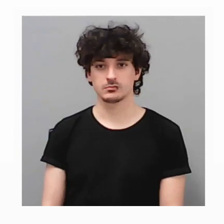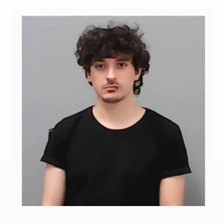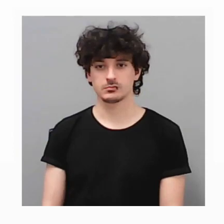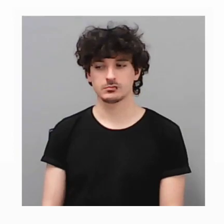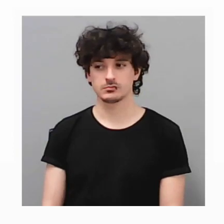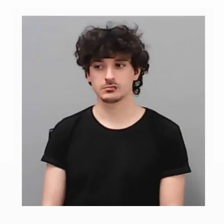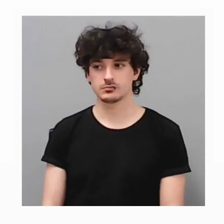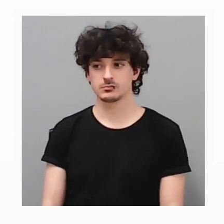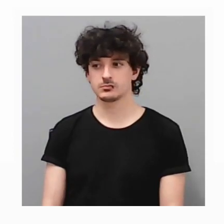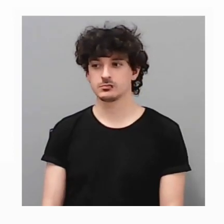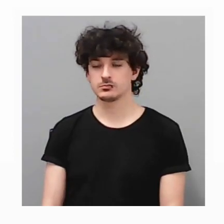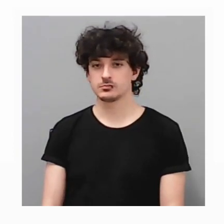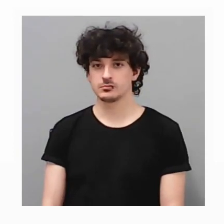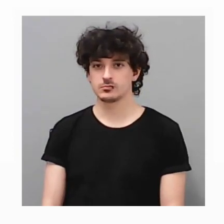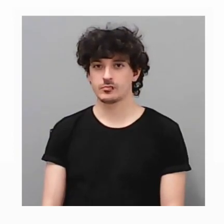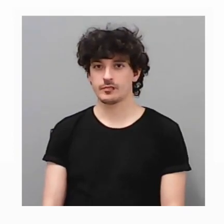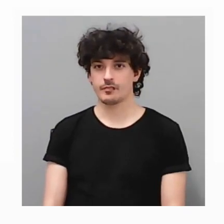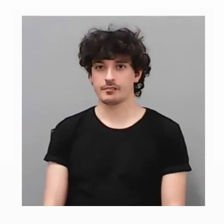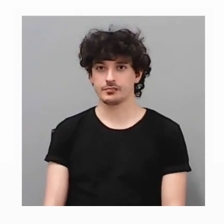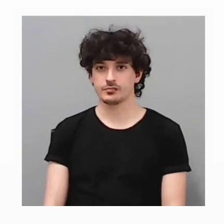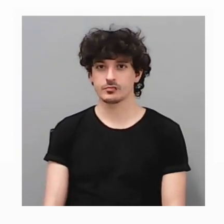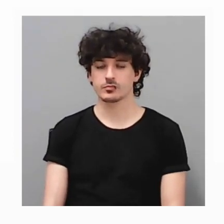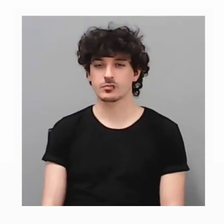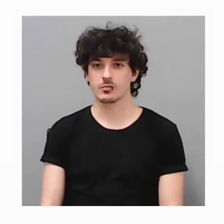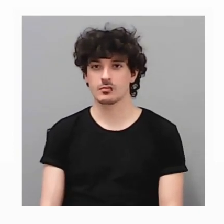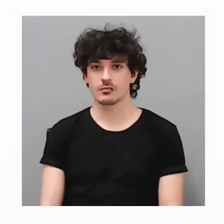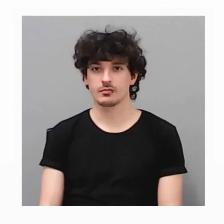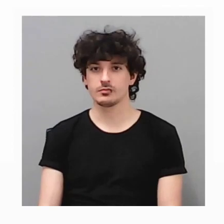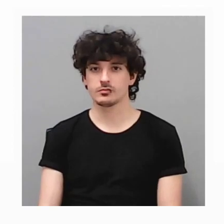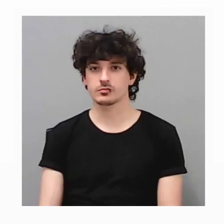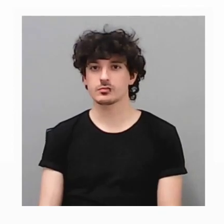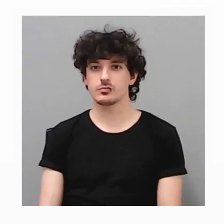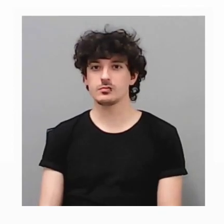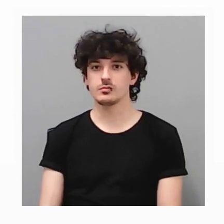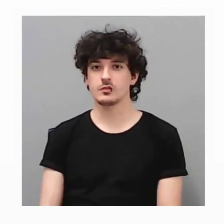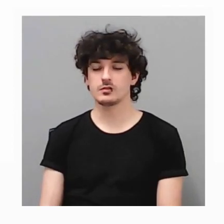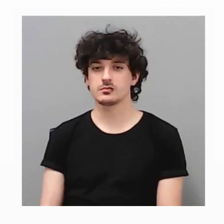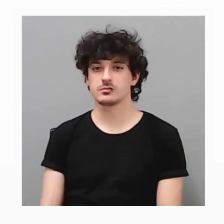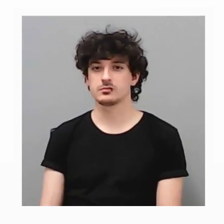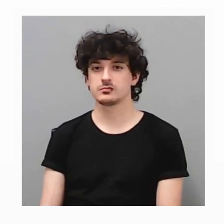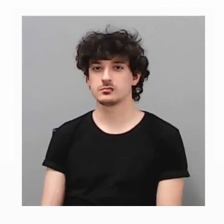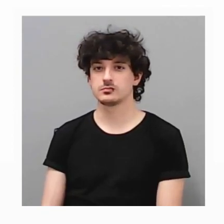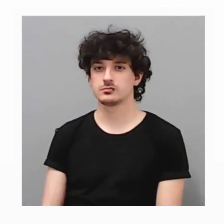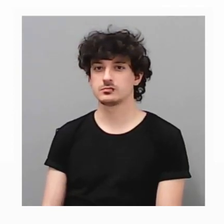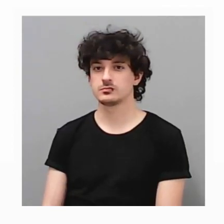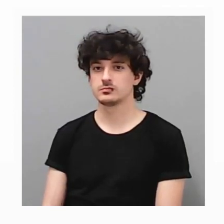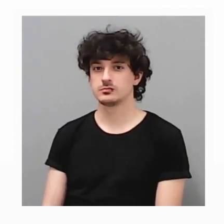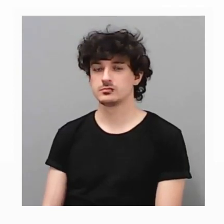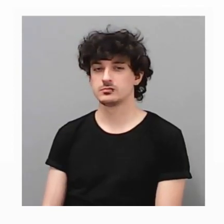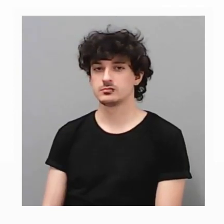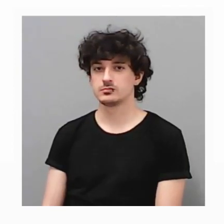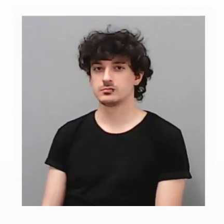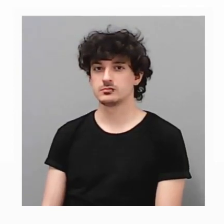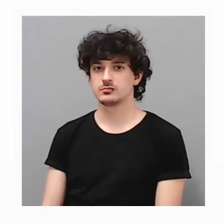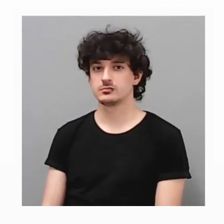mas também económica, é que a inovação social não se deve dirigir e não se deve ficar por